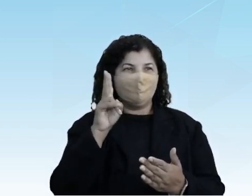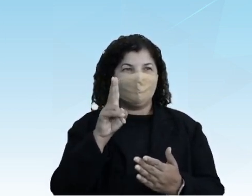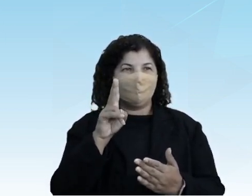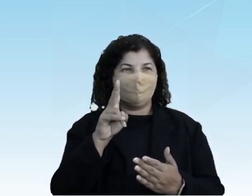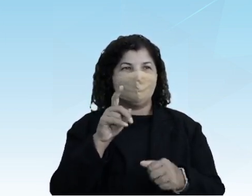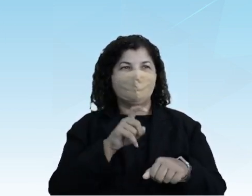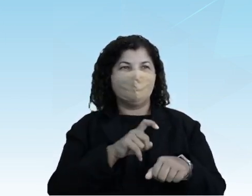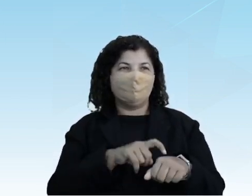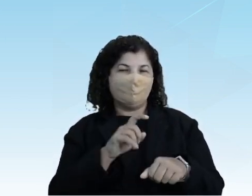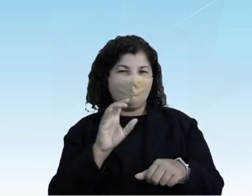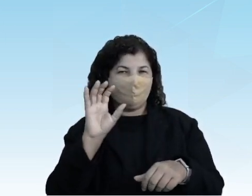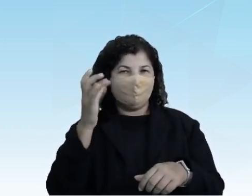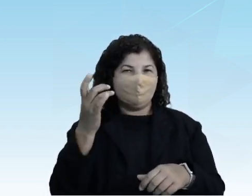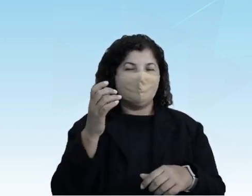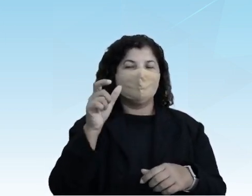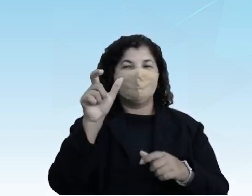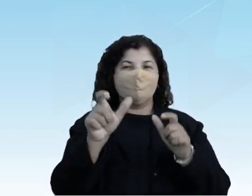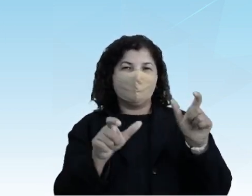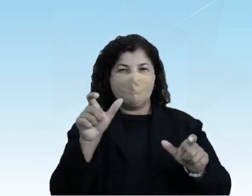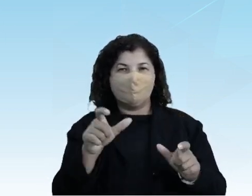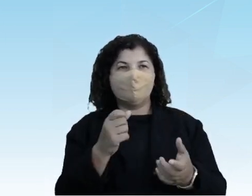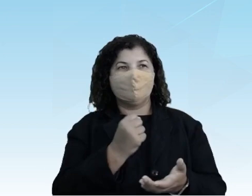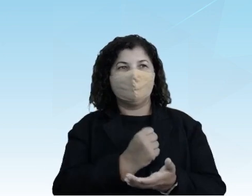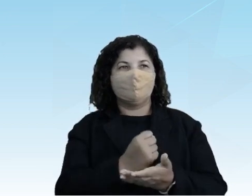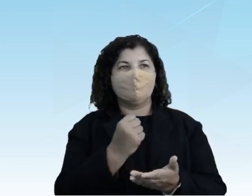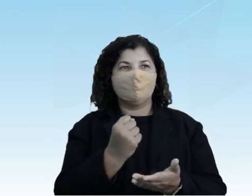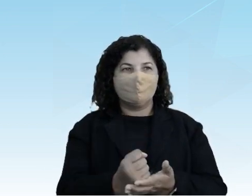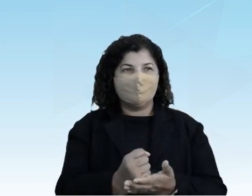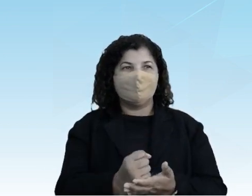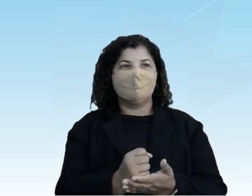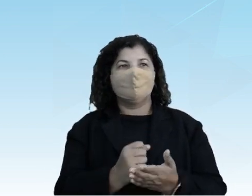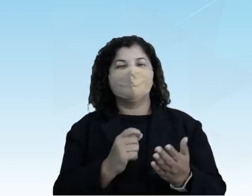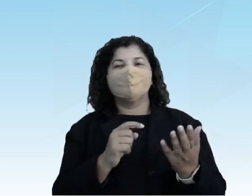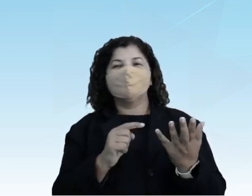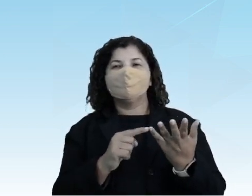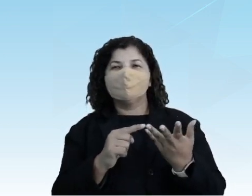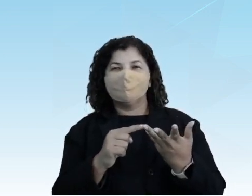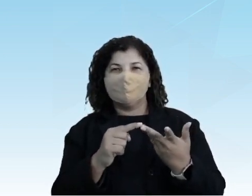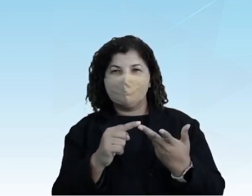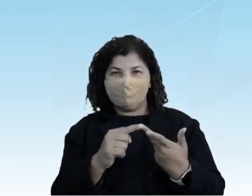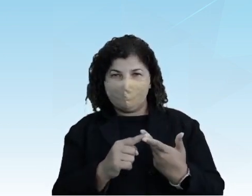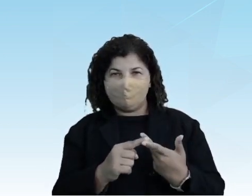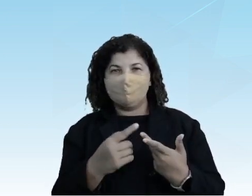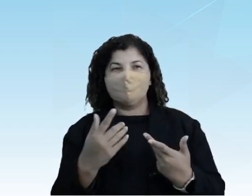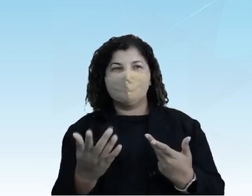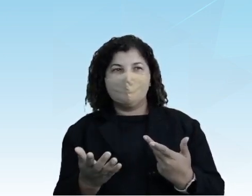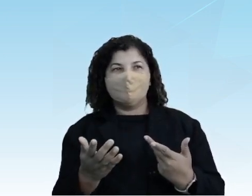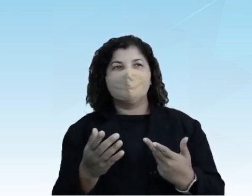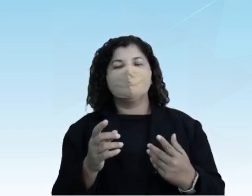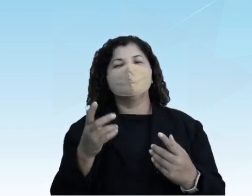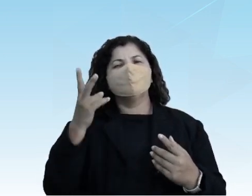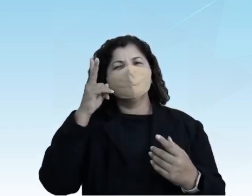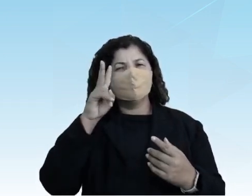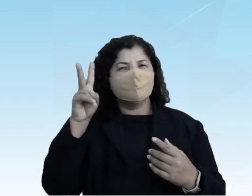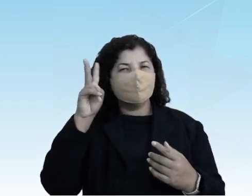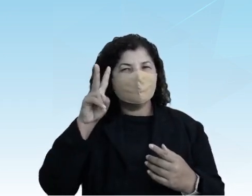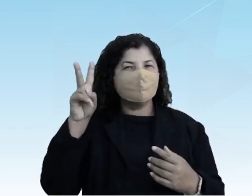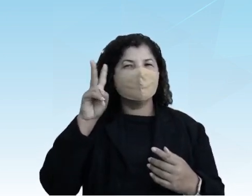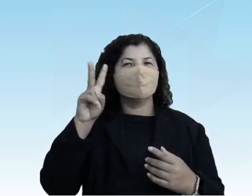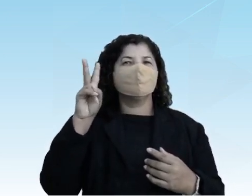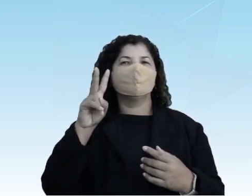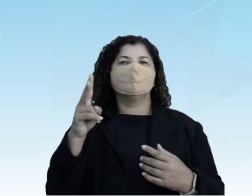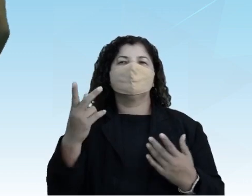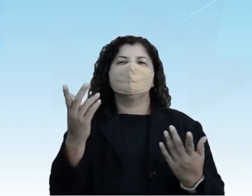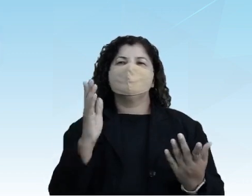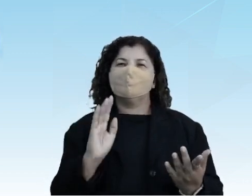sujeito, documento, fonte, indício, né? Então, as fontes históricas, né? Então,